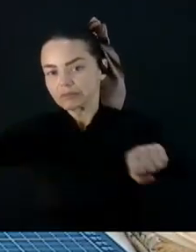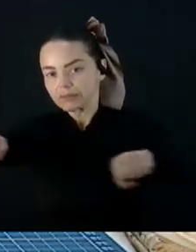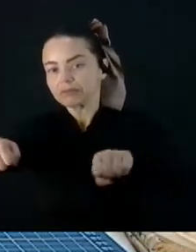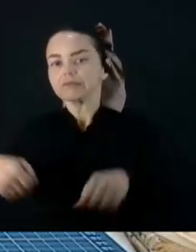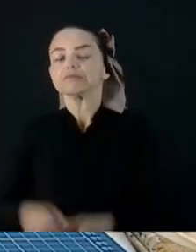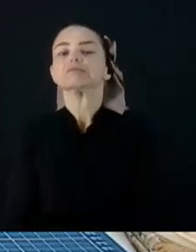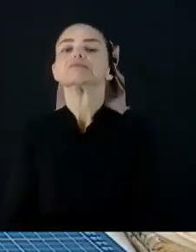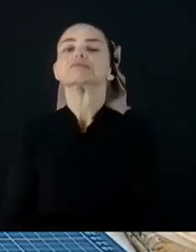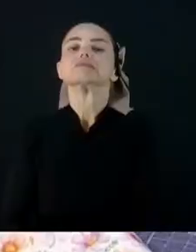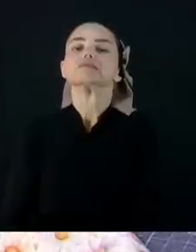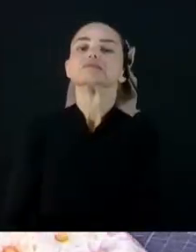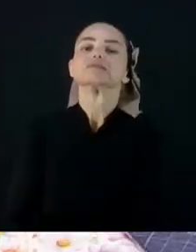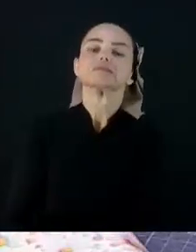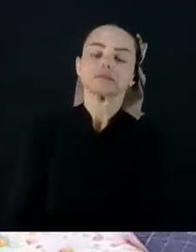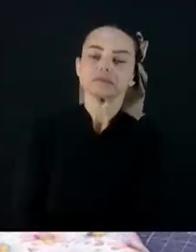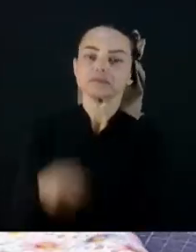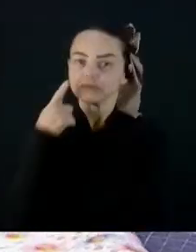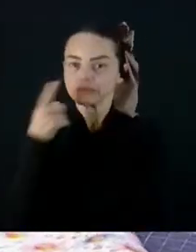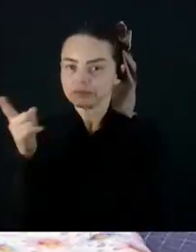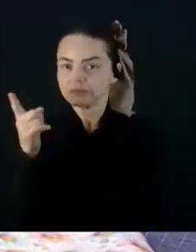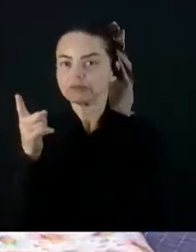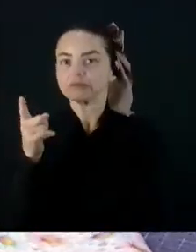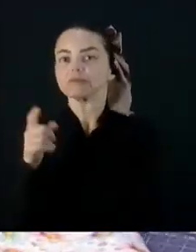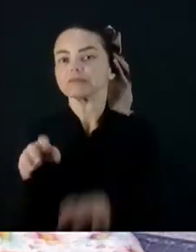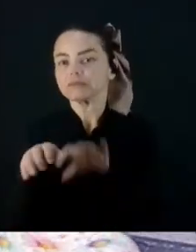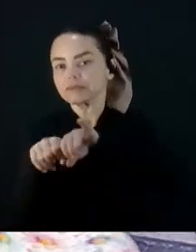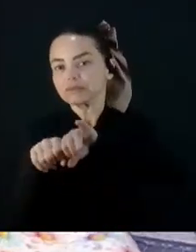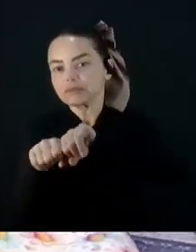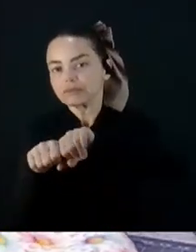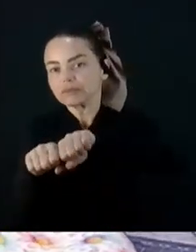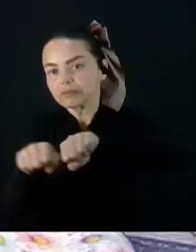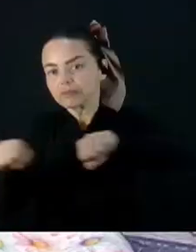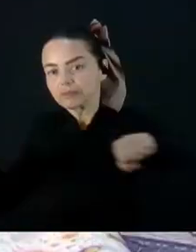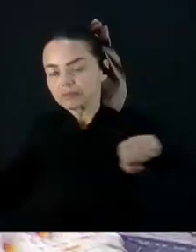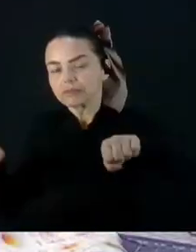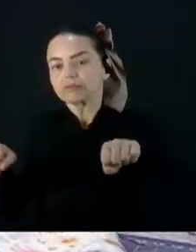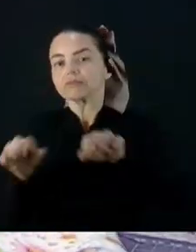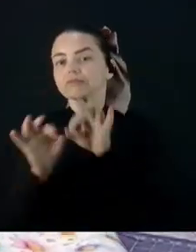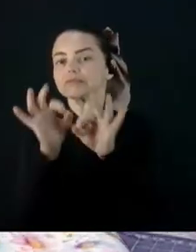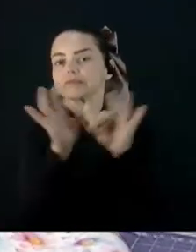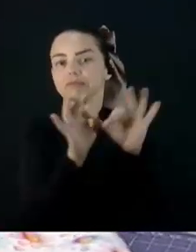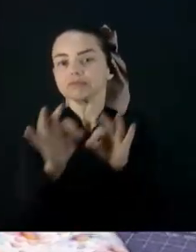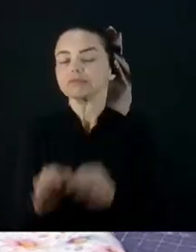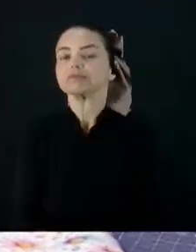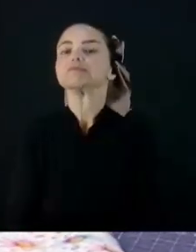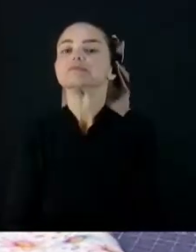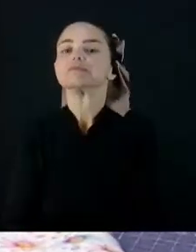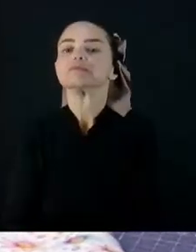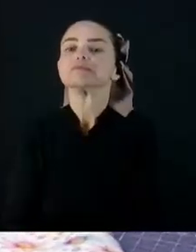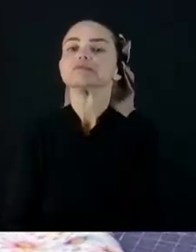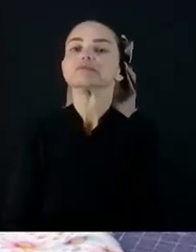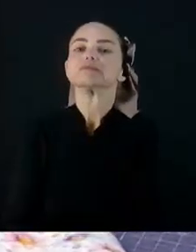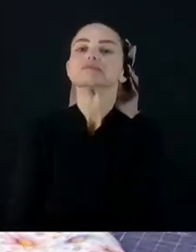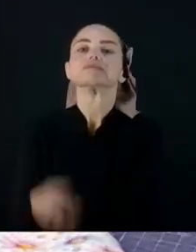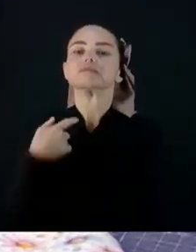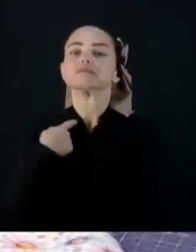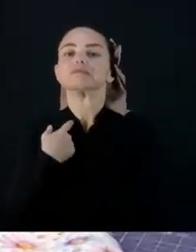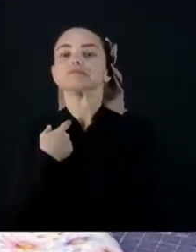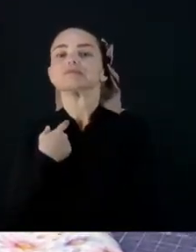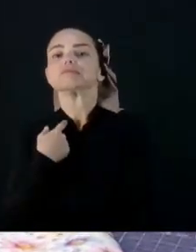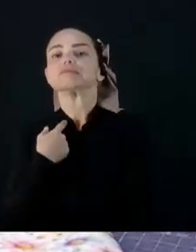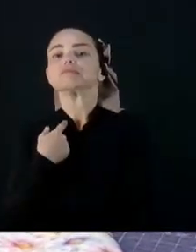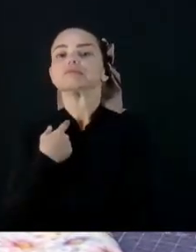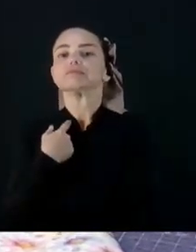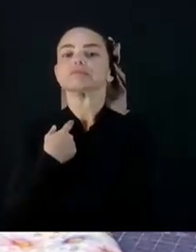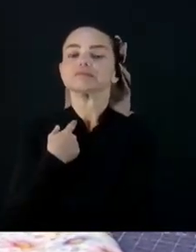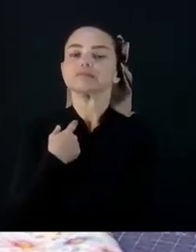faz esse franzidinho, fica um babadinho, né? O cordão vai passar mais aqui no meio e fica um babadinho.